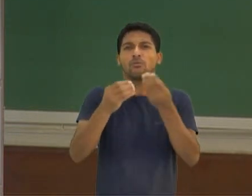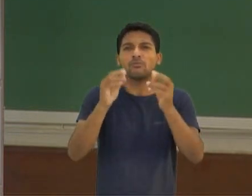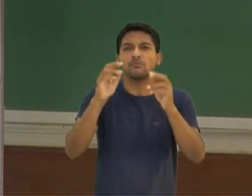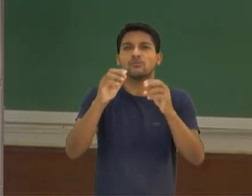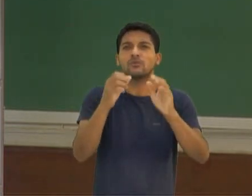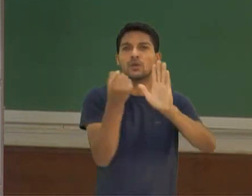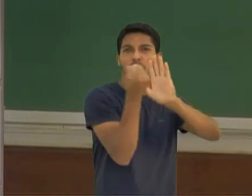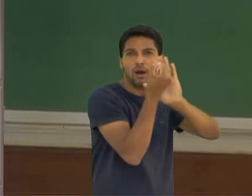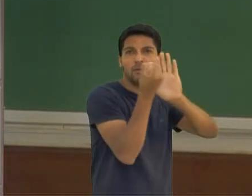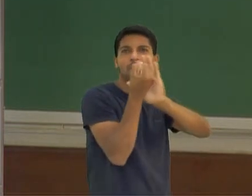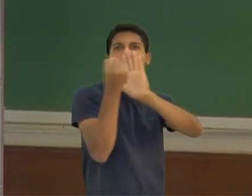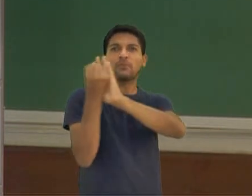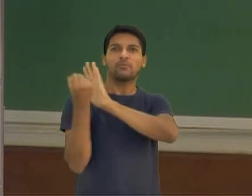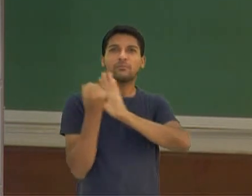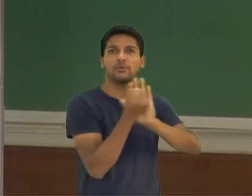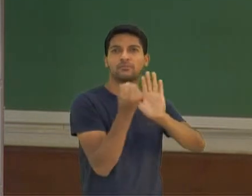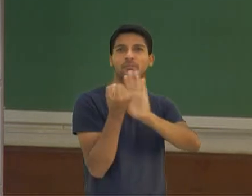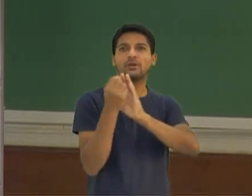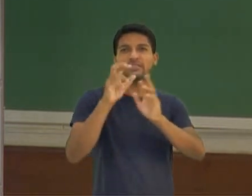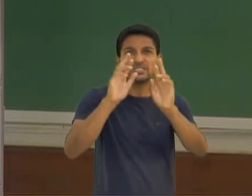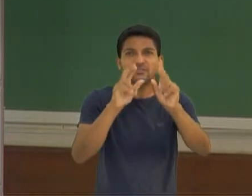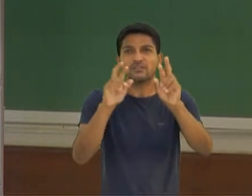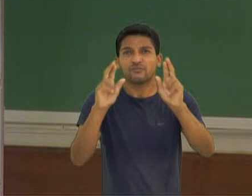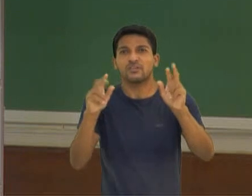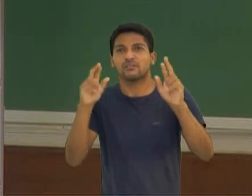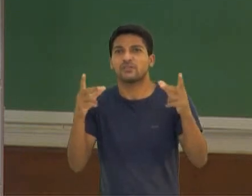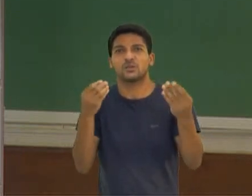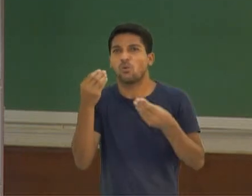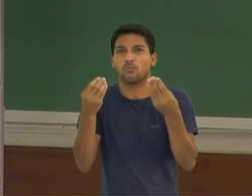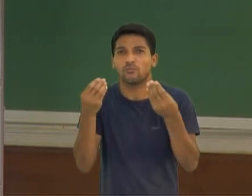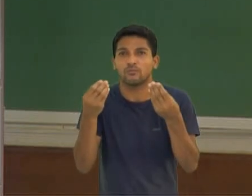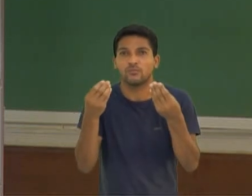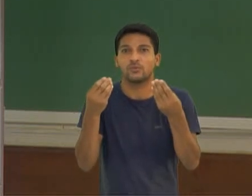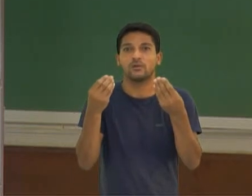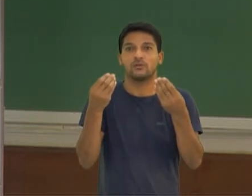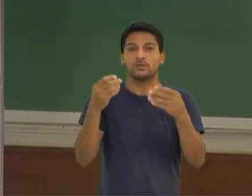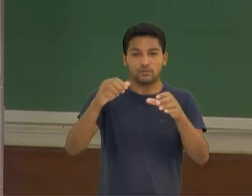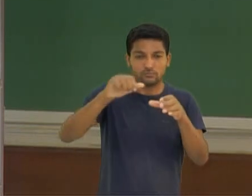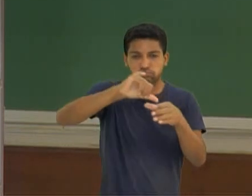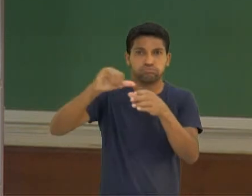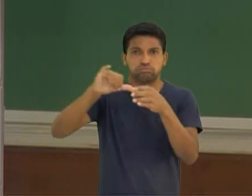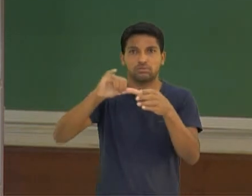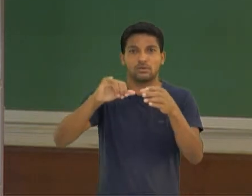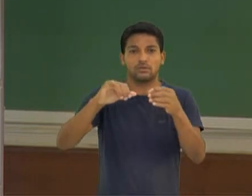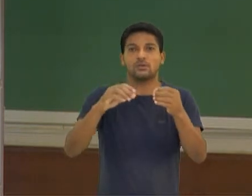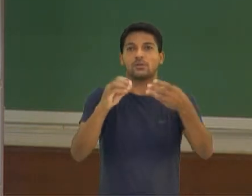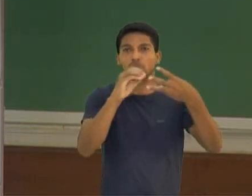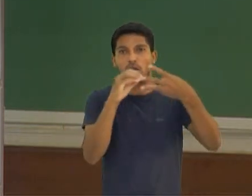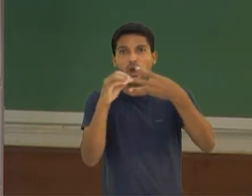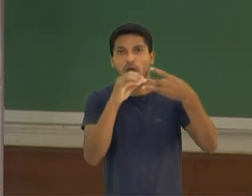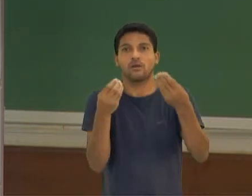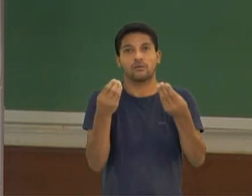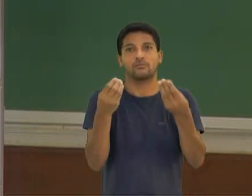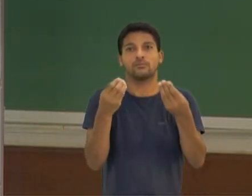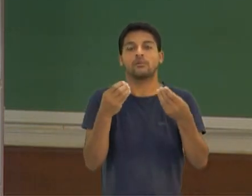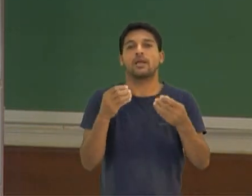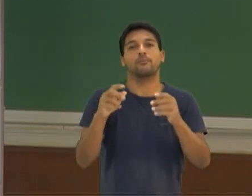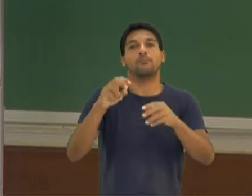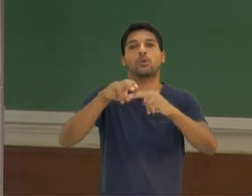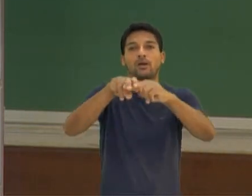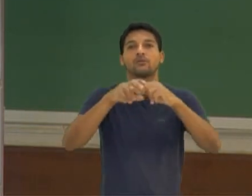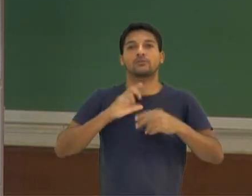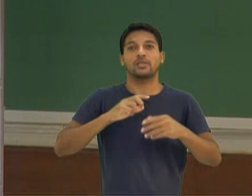gente diferencia cada material do outro? Através das suas propriedades. Certo? Então